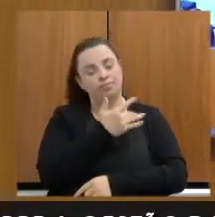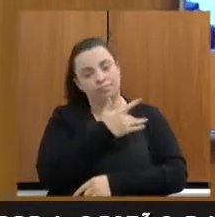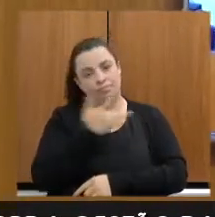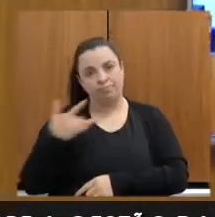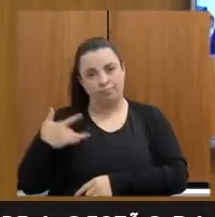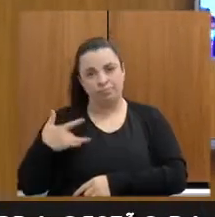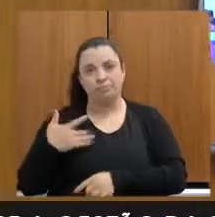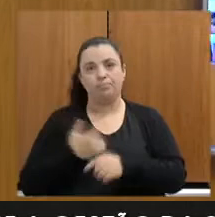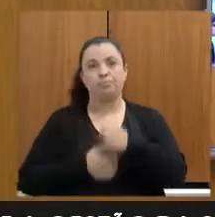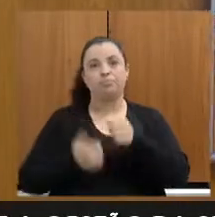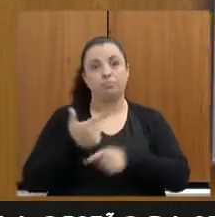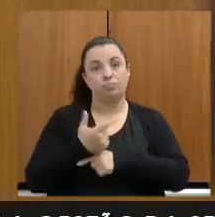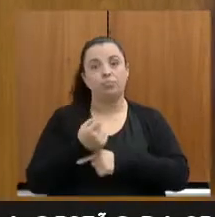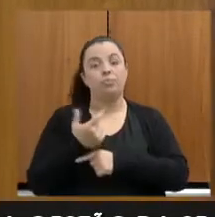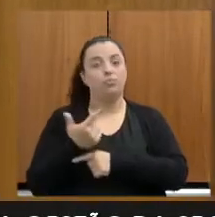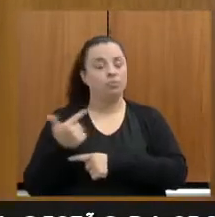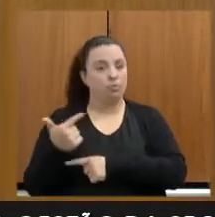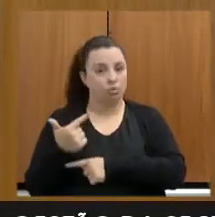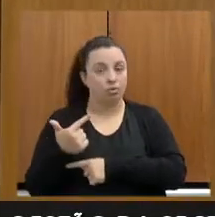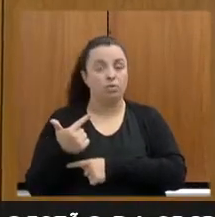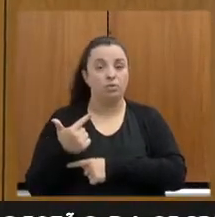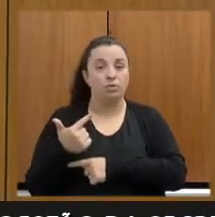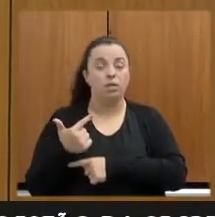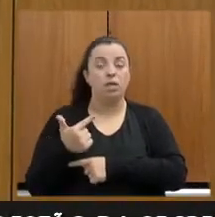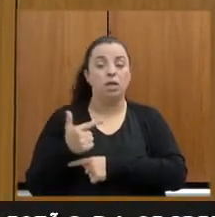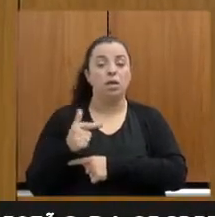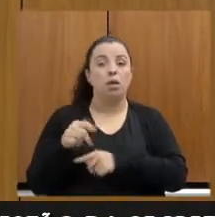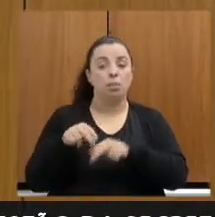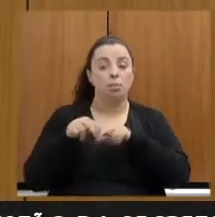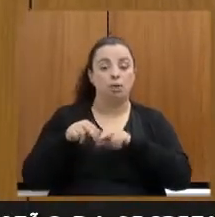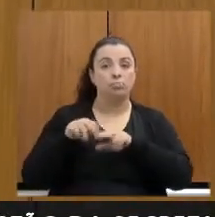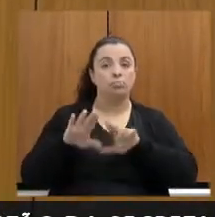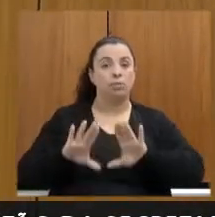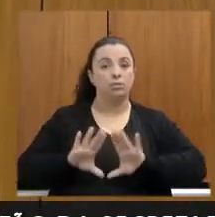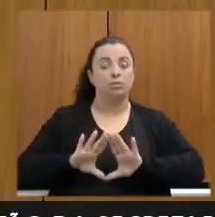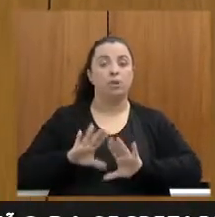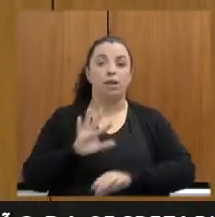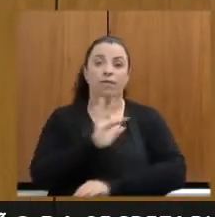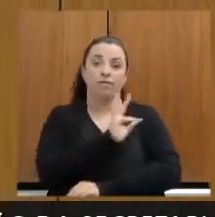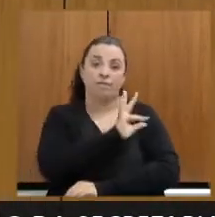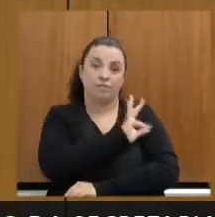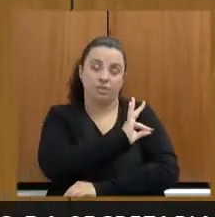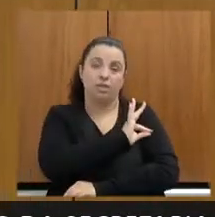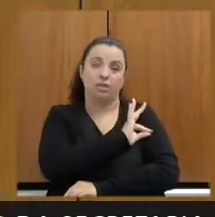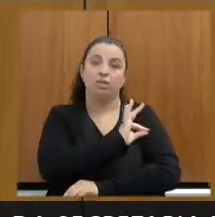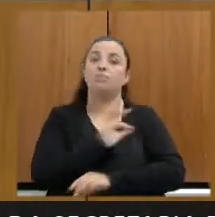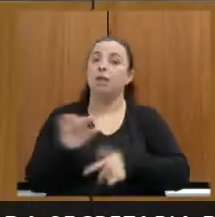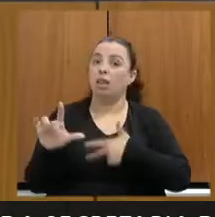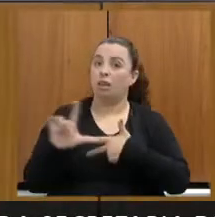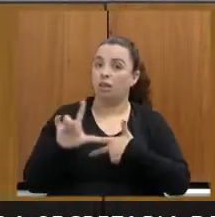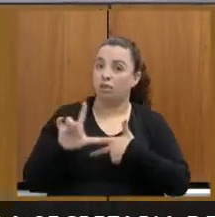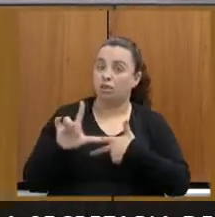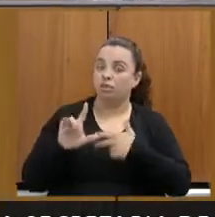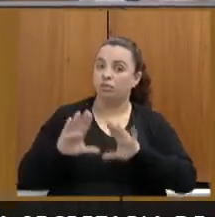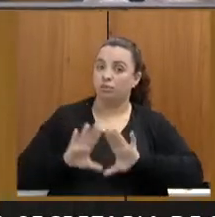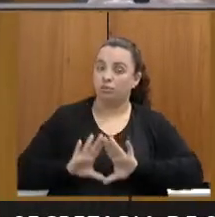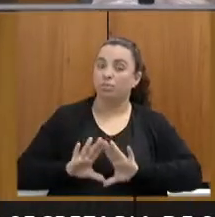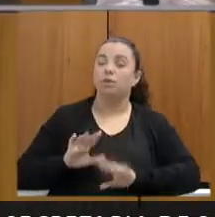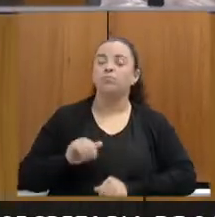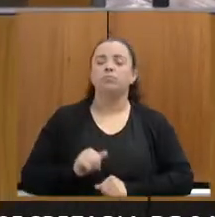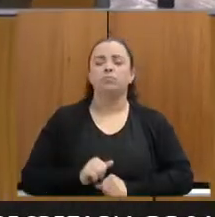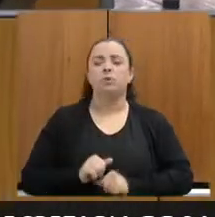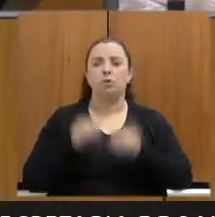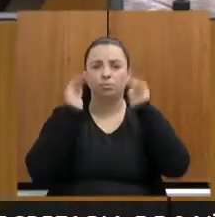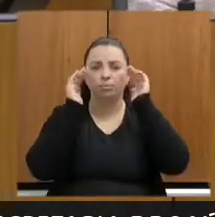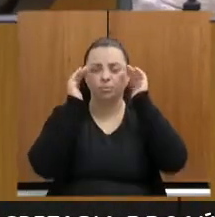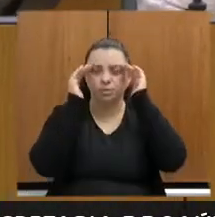no âmbito da Assembleia Legislativa pela Assembleia fiscaliza Considerando o período de 1º